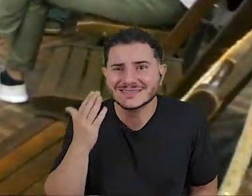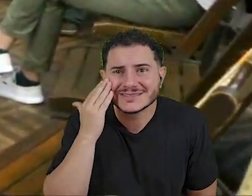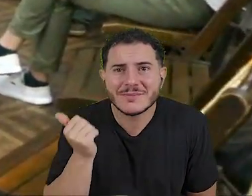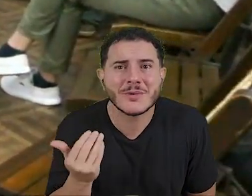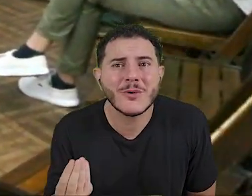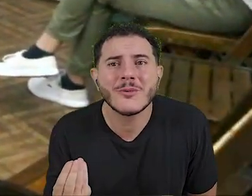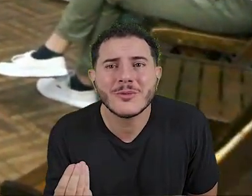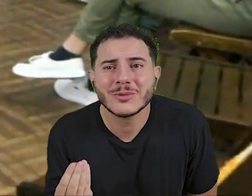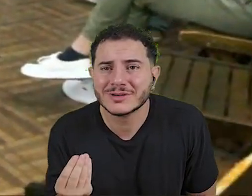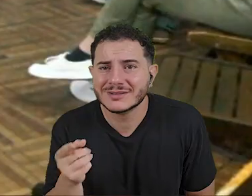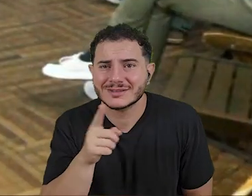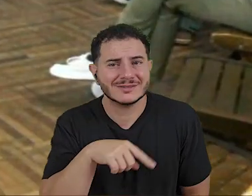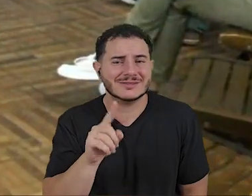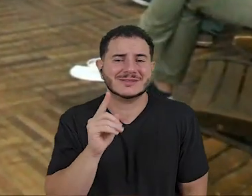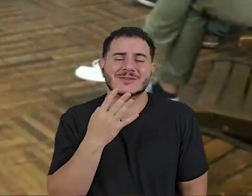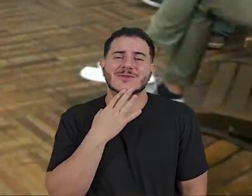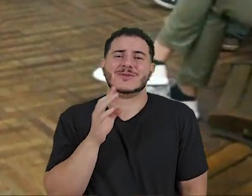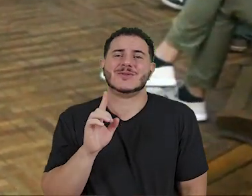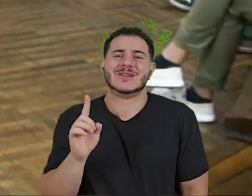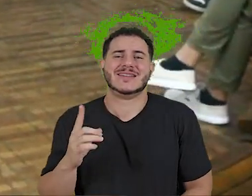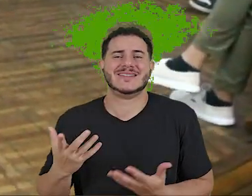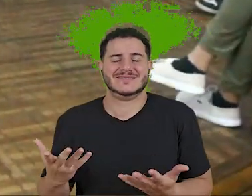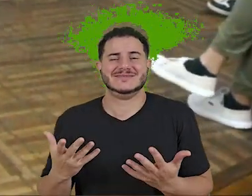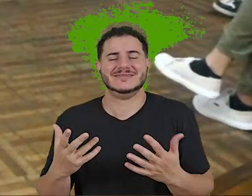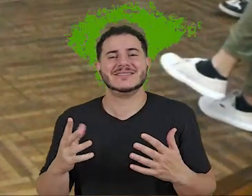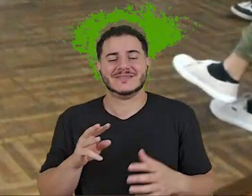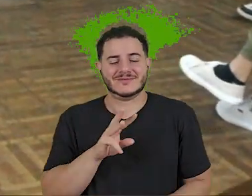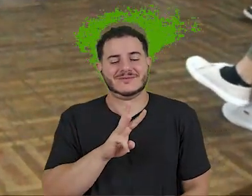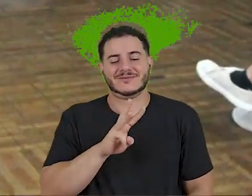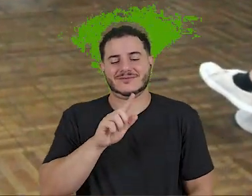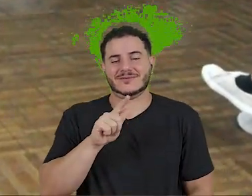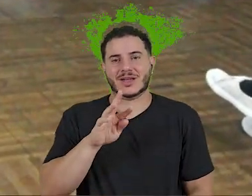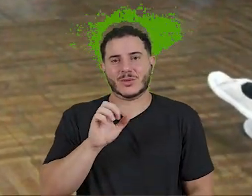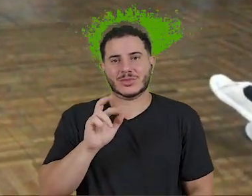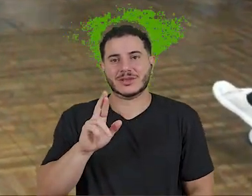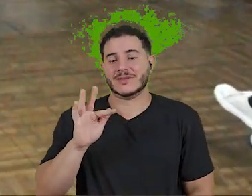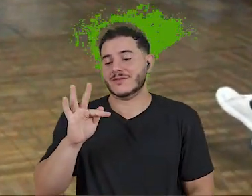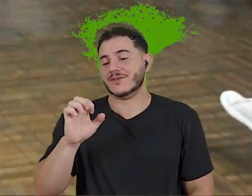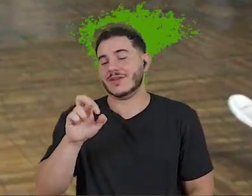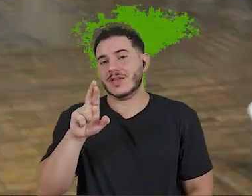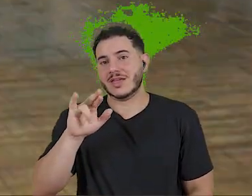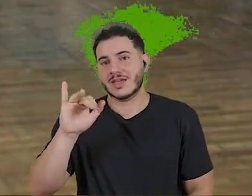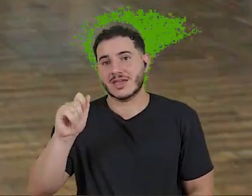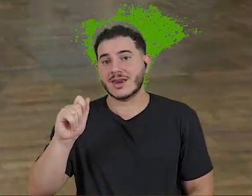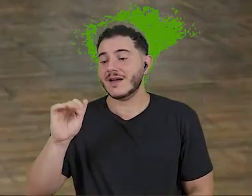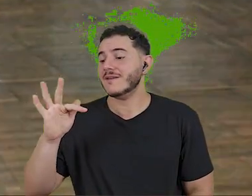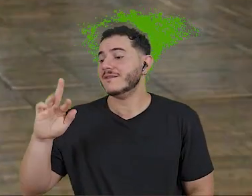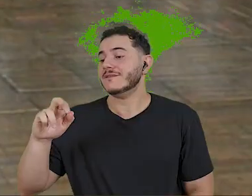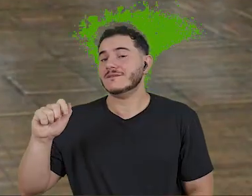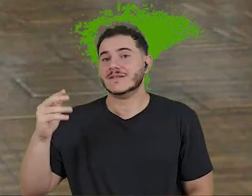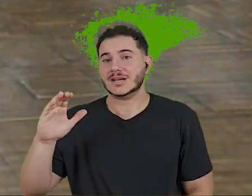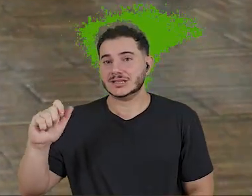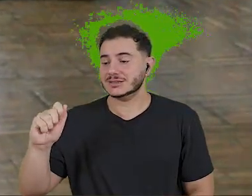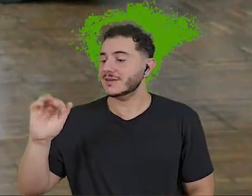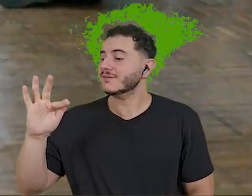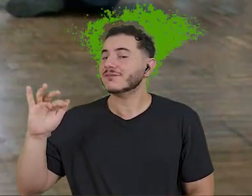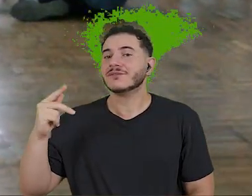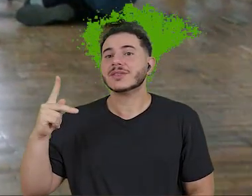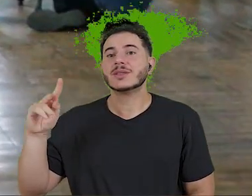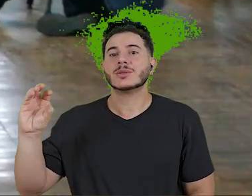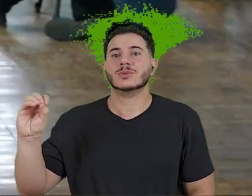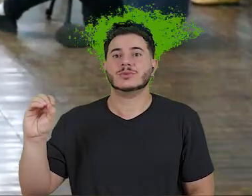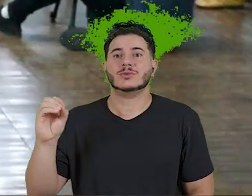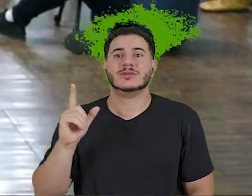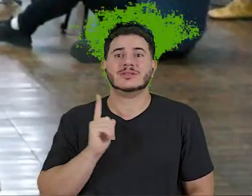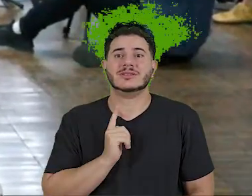Sabe qual é? Não, mas eu vou dizer para vocês. É Walter Ferreira de França Filho.